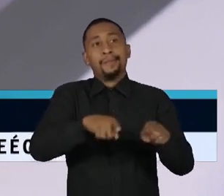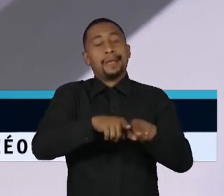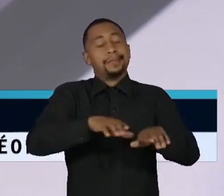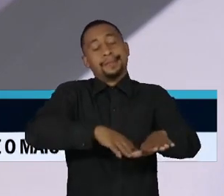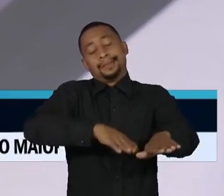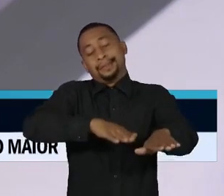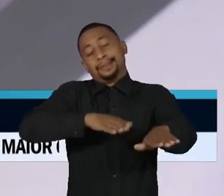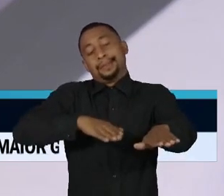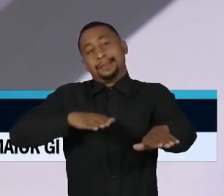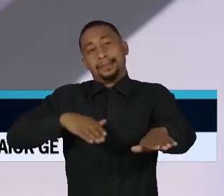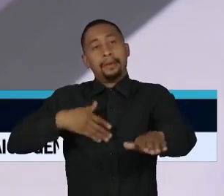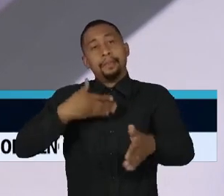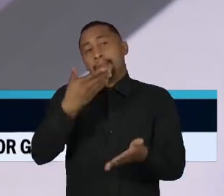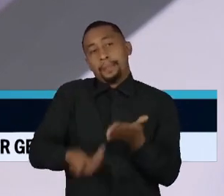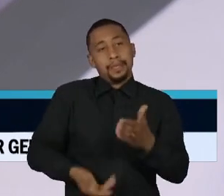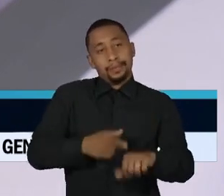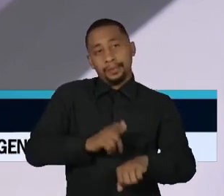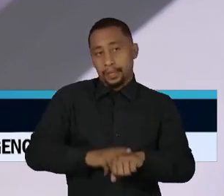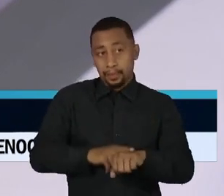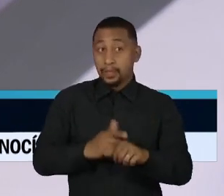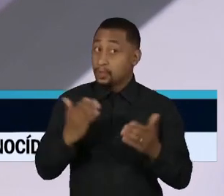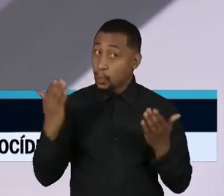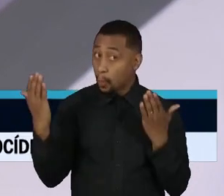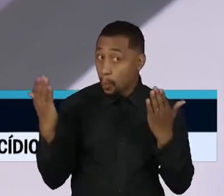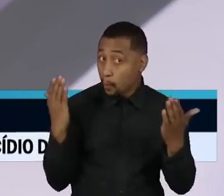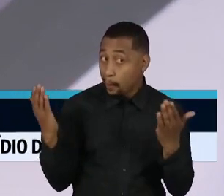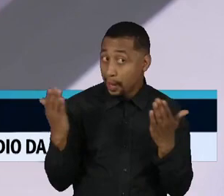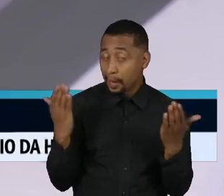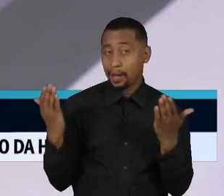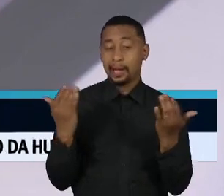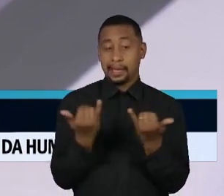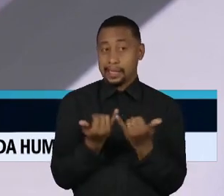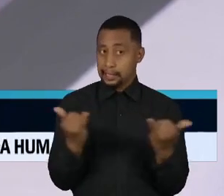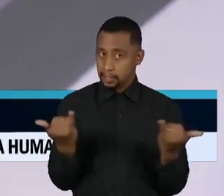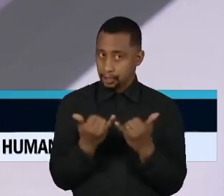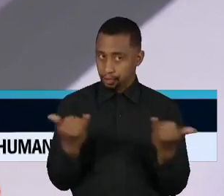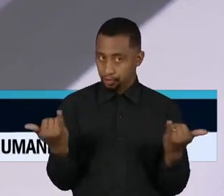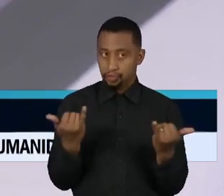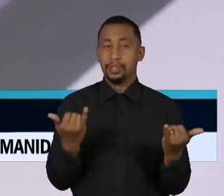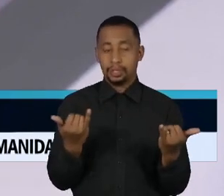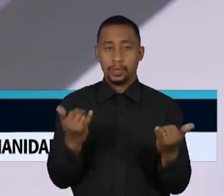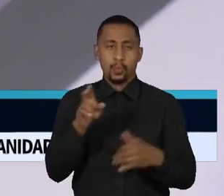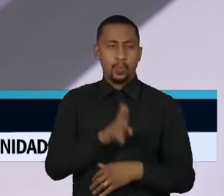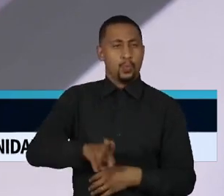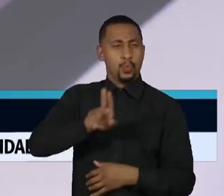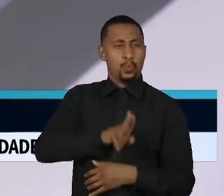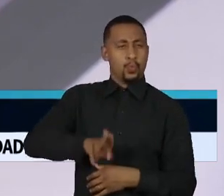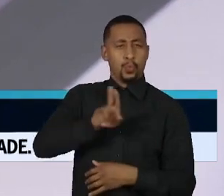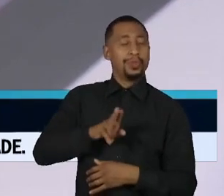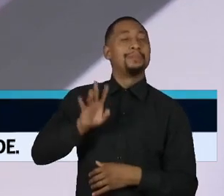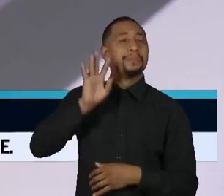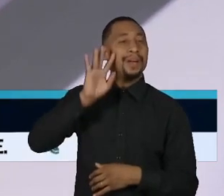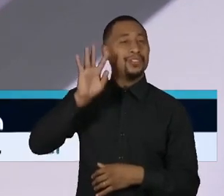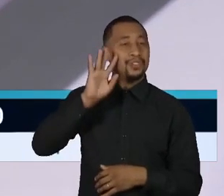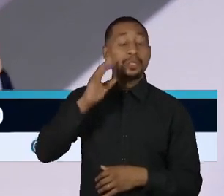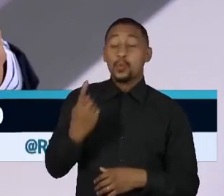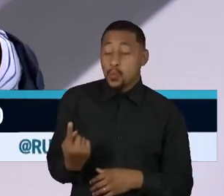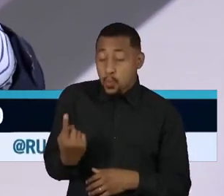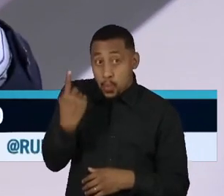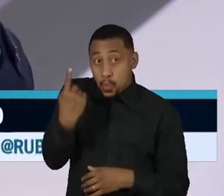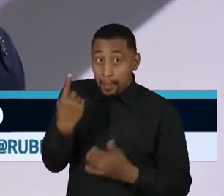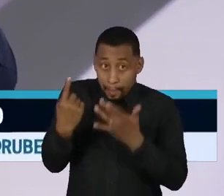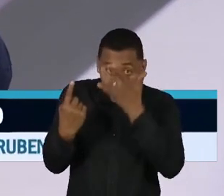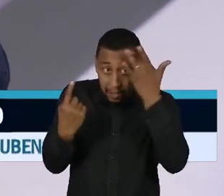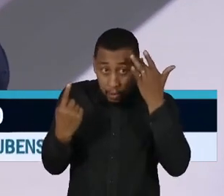Quando a gente compara a eficiência energética, o que você gasta de energia para deslocar alguém individualmente,